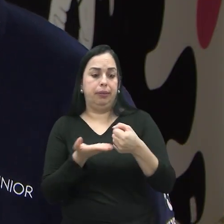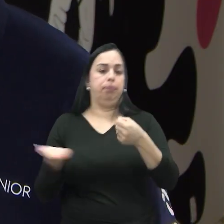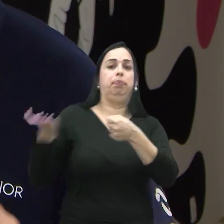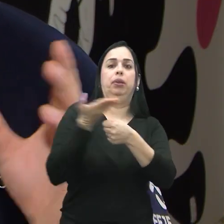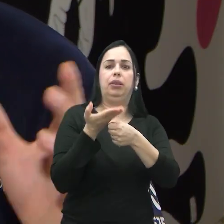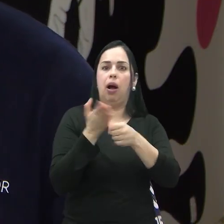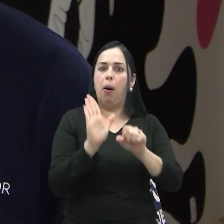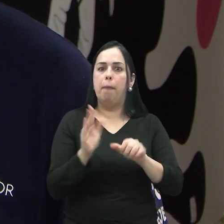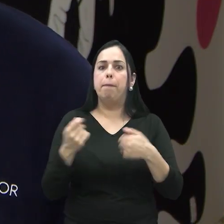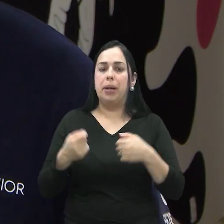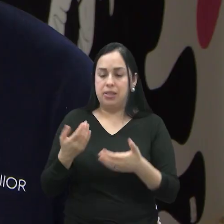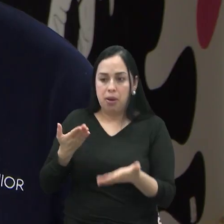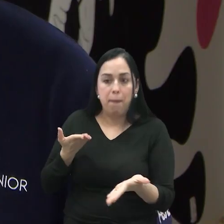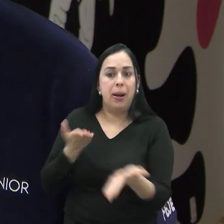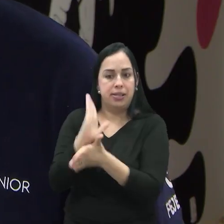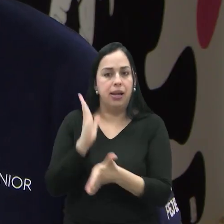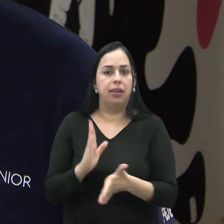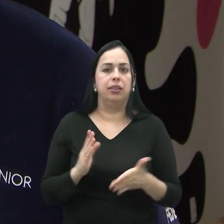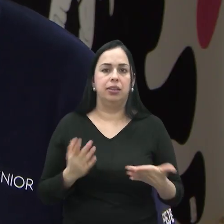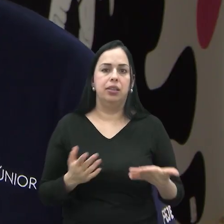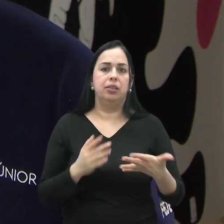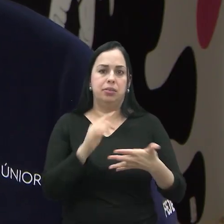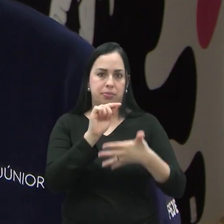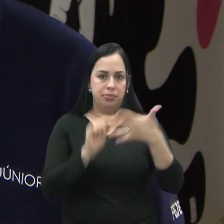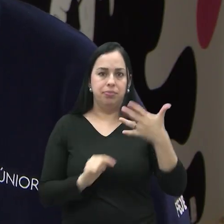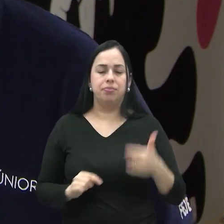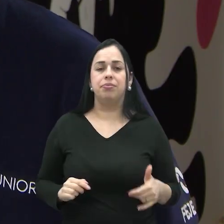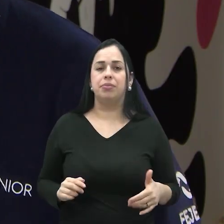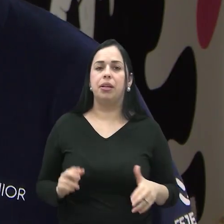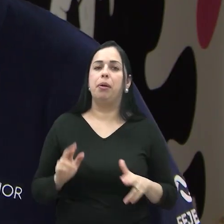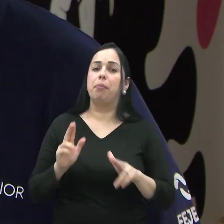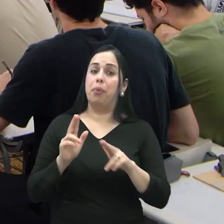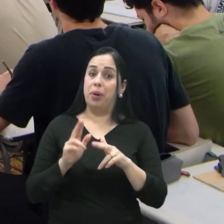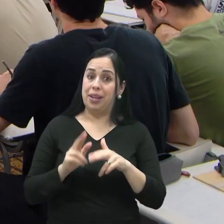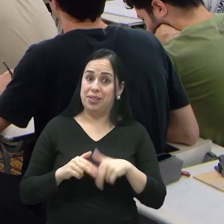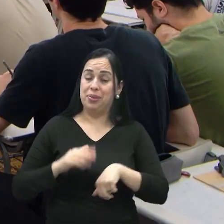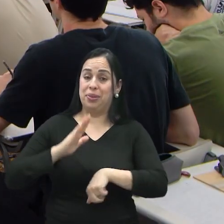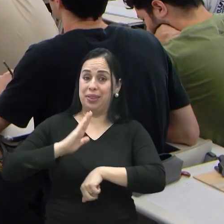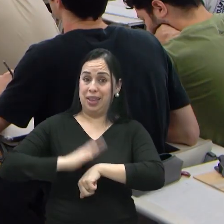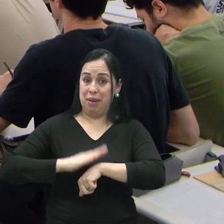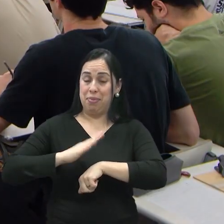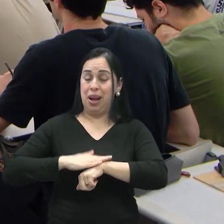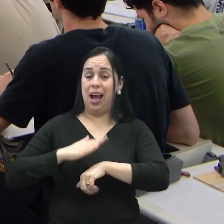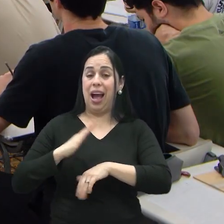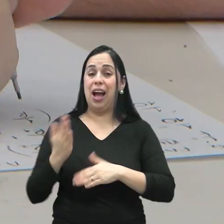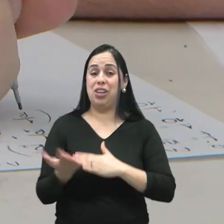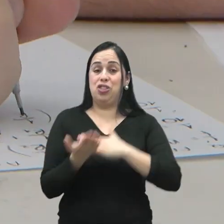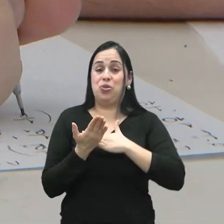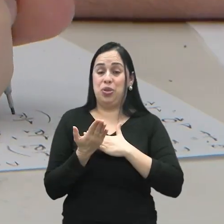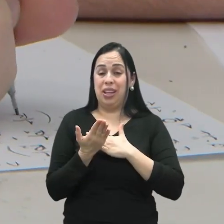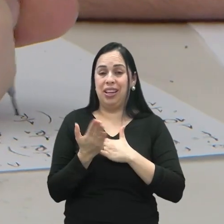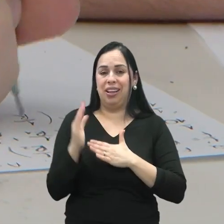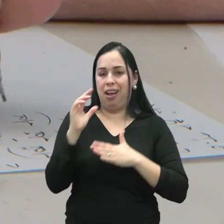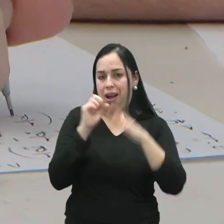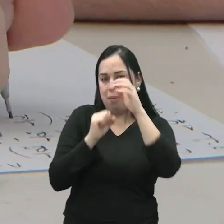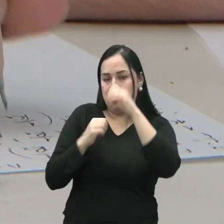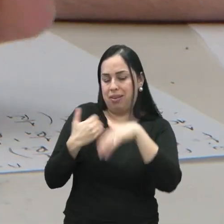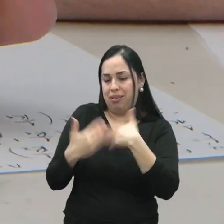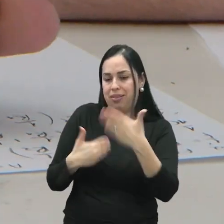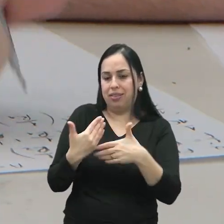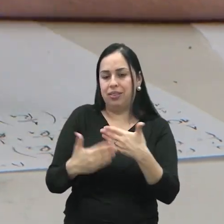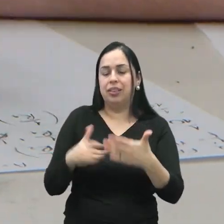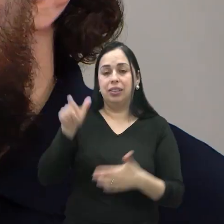tentar despontar em nenhuma porque eu preciso passar esse ano, essa é a matéria que vai fazer subir minha média. O tempo também colabora para o refinamento